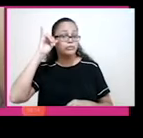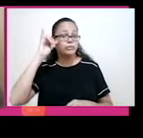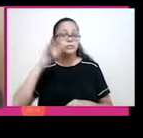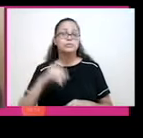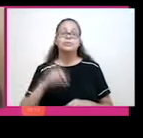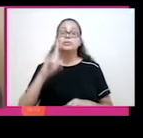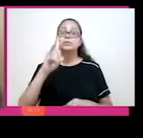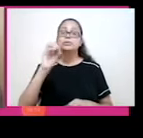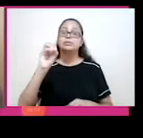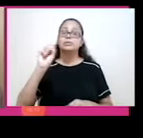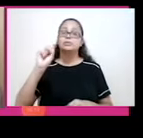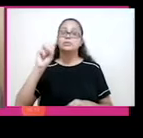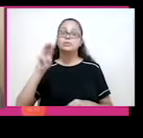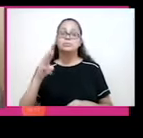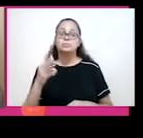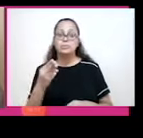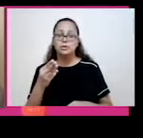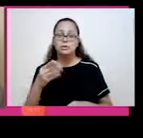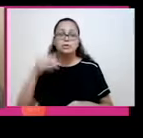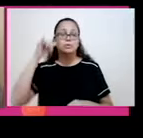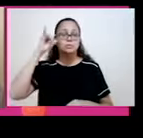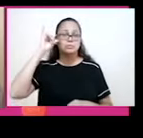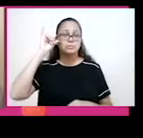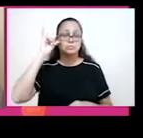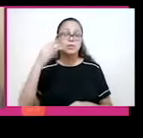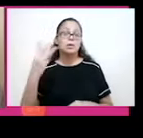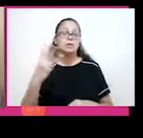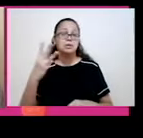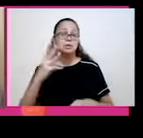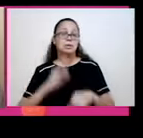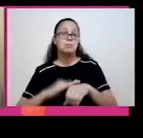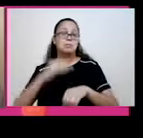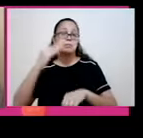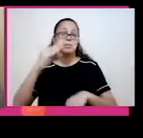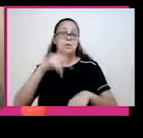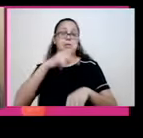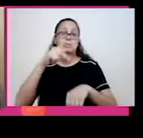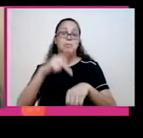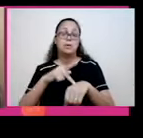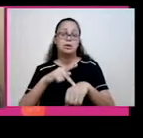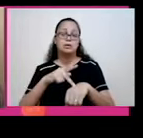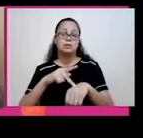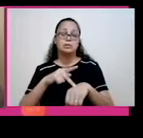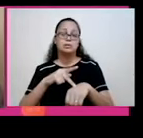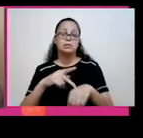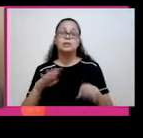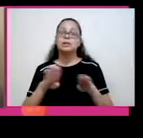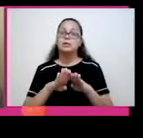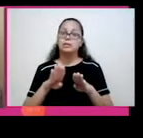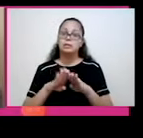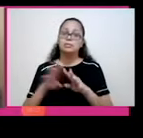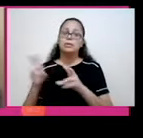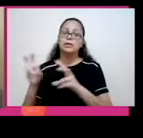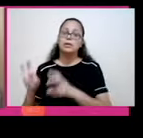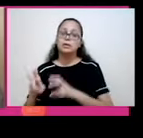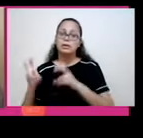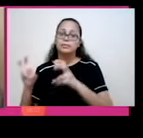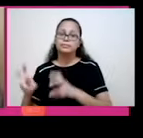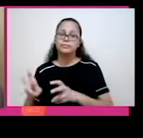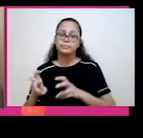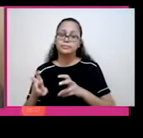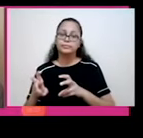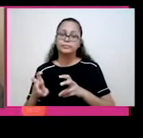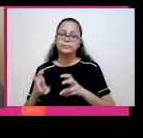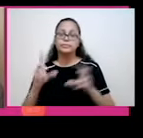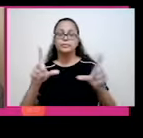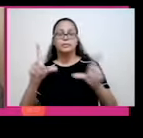milhões de cabeças, isso faz da China o terceiro maior produtor mundial de bovinos. E também tem na China a agricultura em terraços, que é